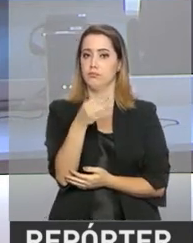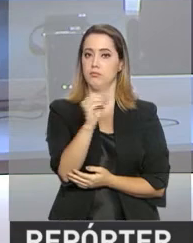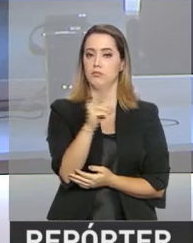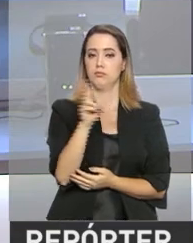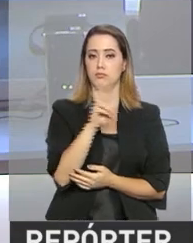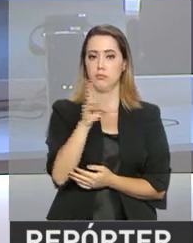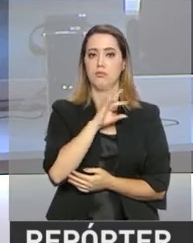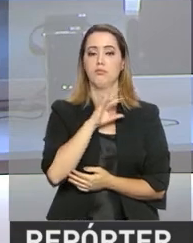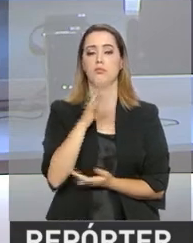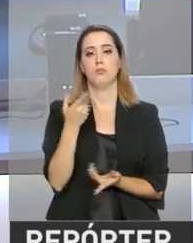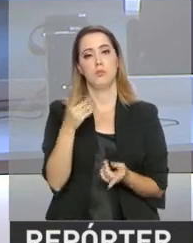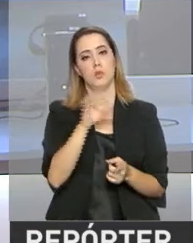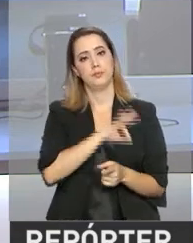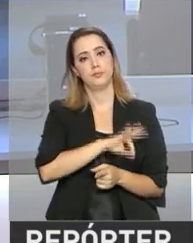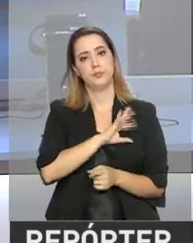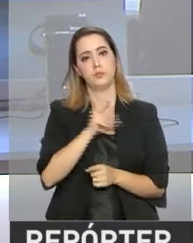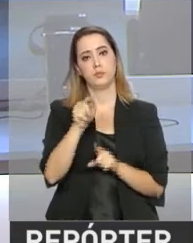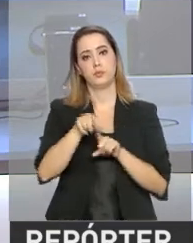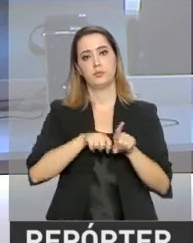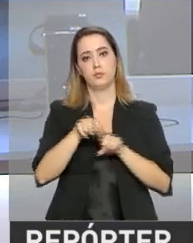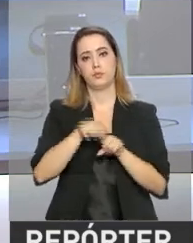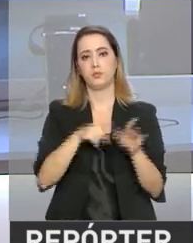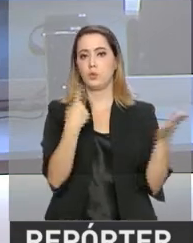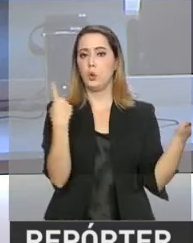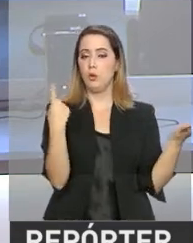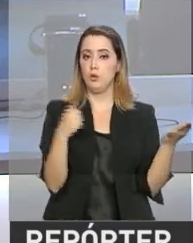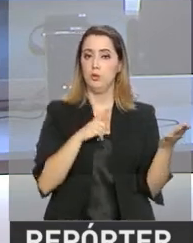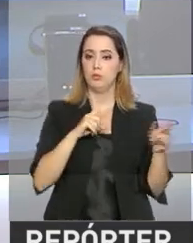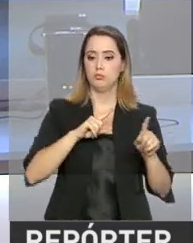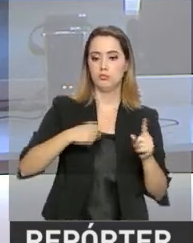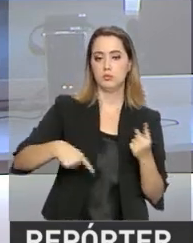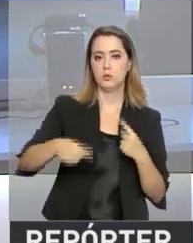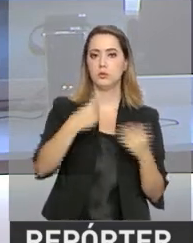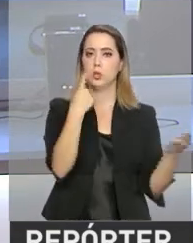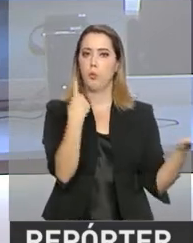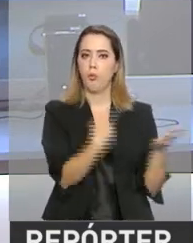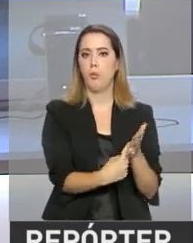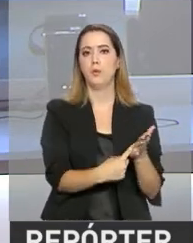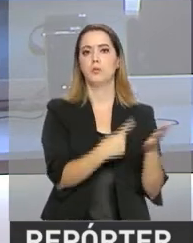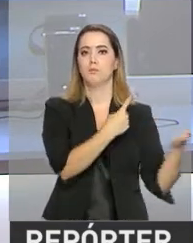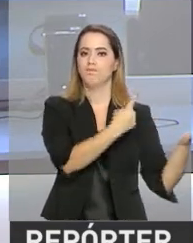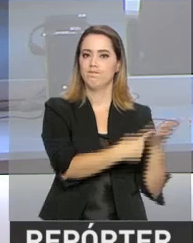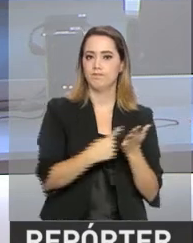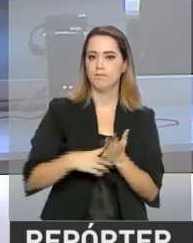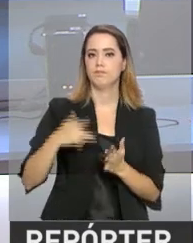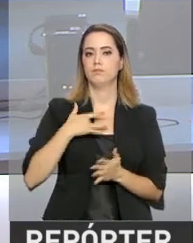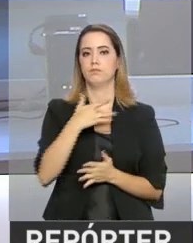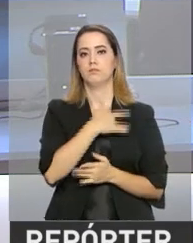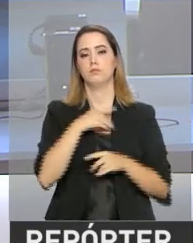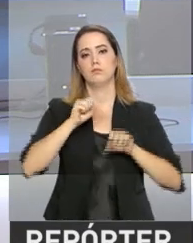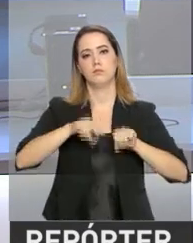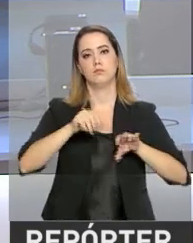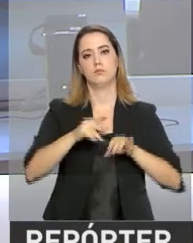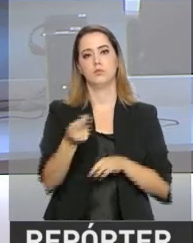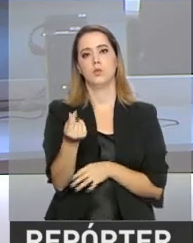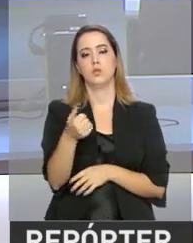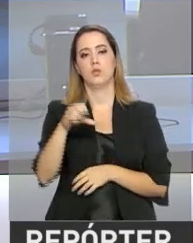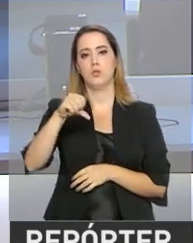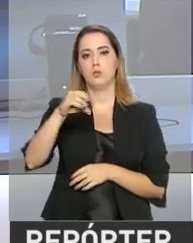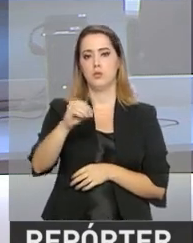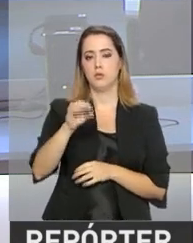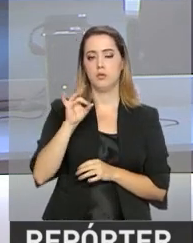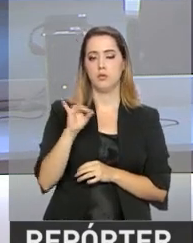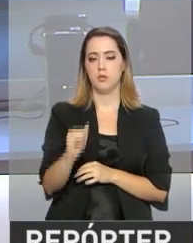programa recebe em contrapartida compromissos nas áreas de saúde e educação os recursos ficam disponíveis para saque durante